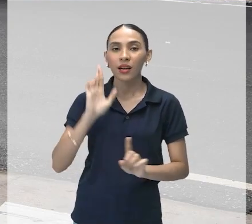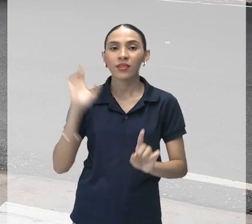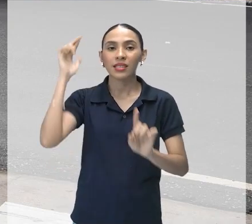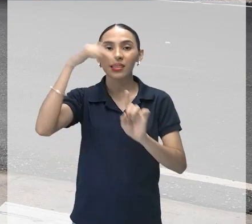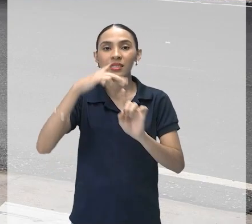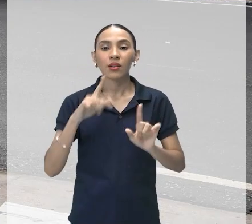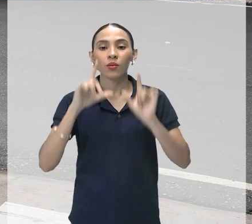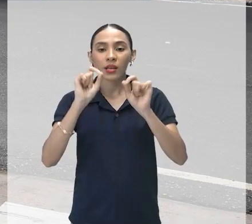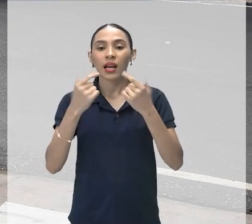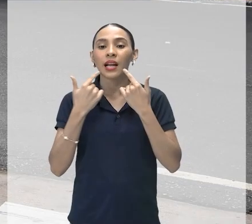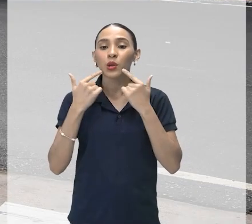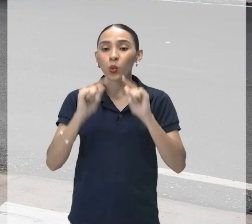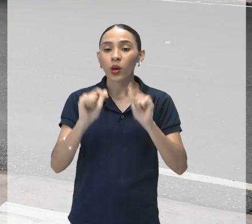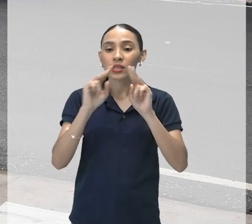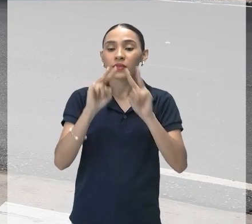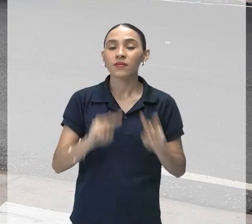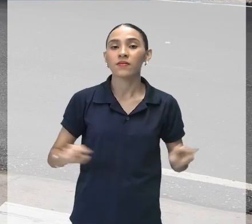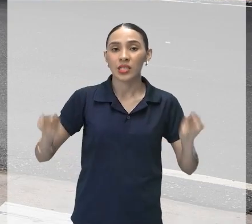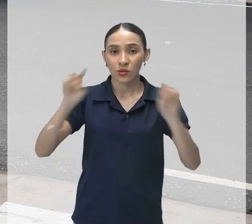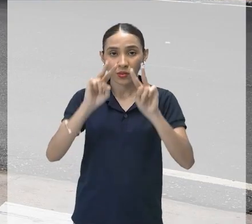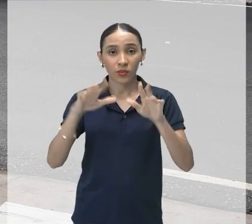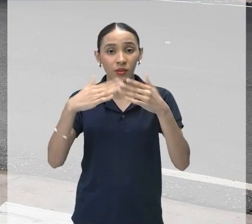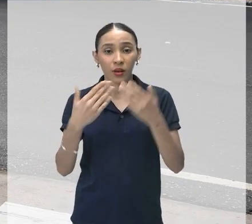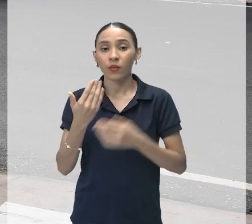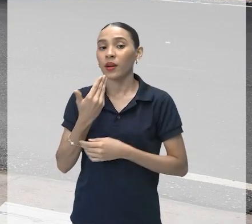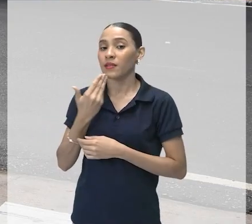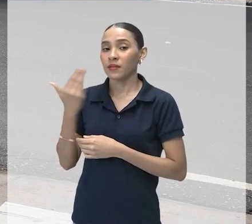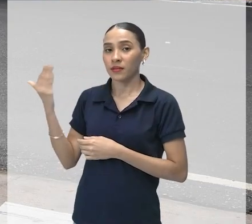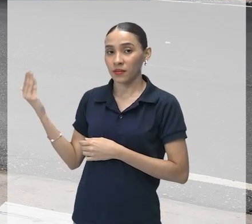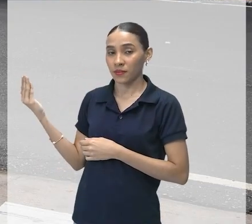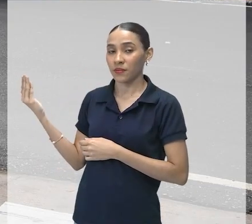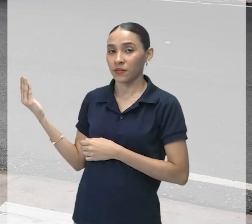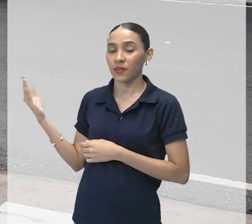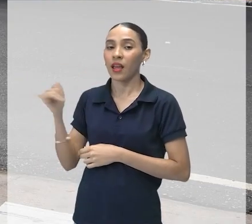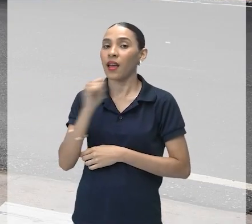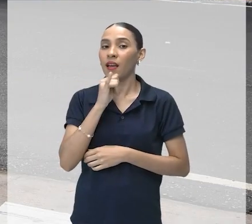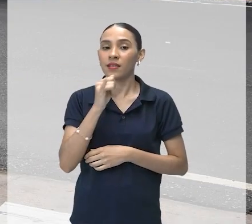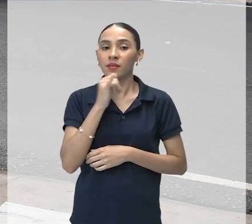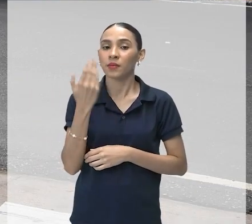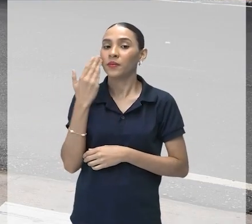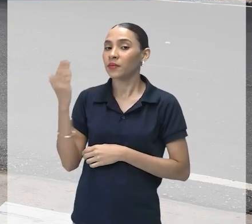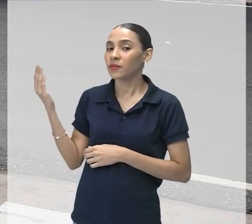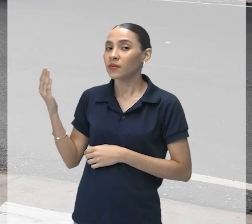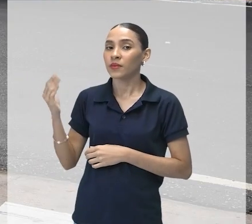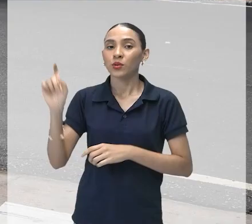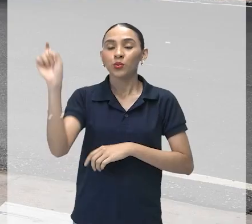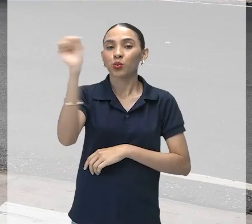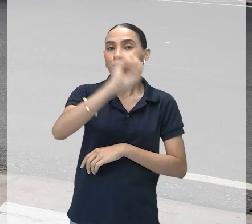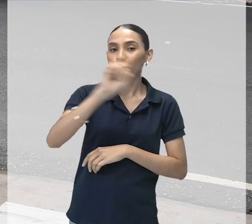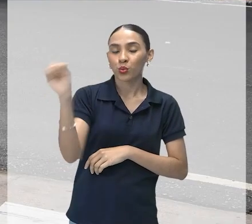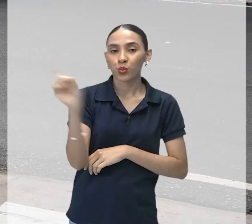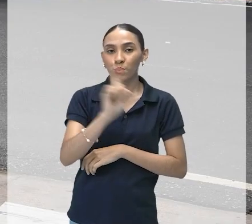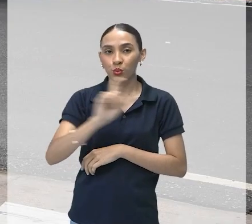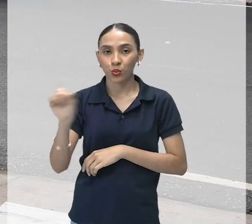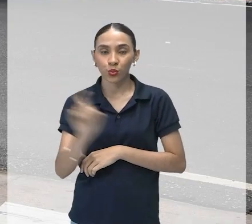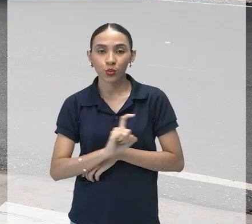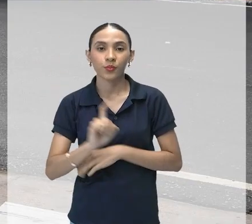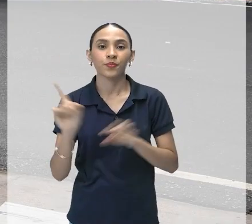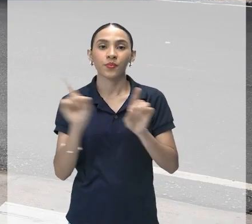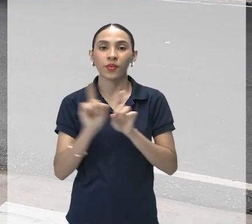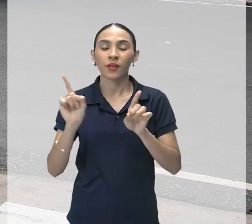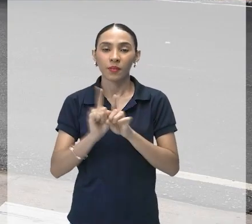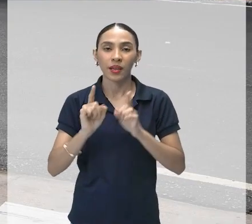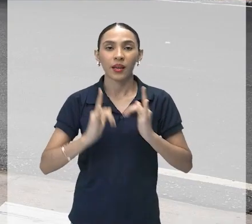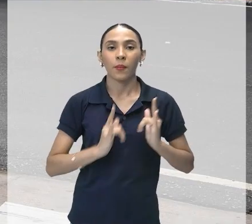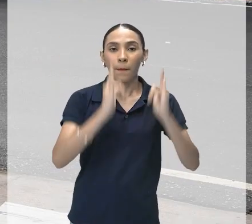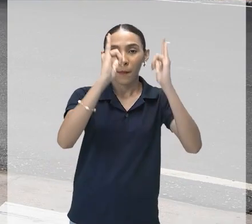corresponde à linguagem visual. Então, a linguagem visual aqui são os grafites que são pintados nas paredes e nos prédios